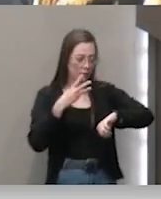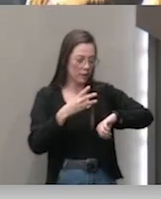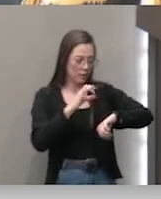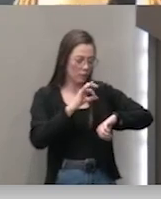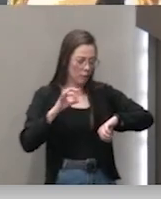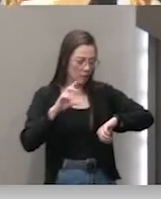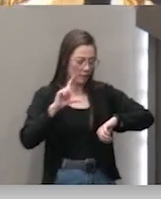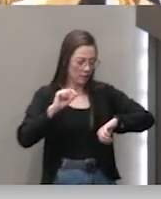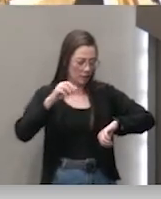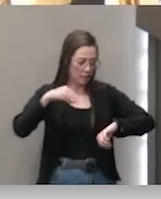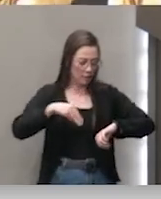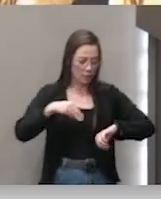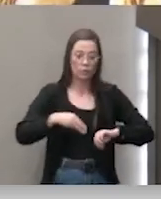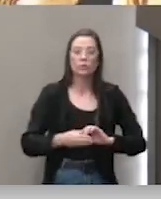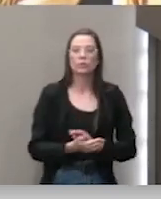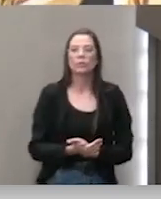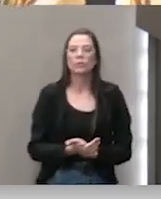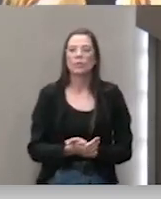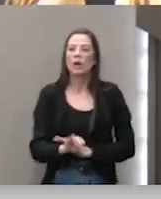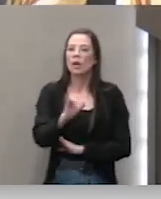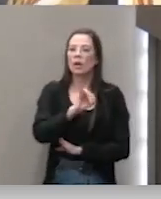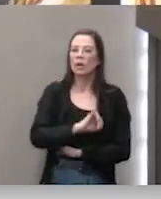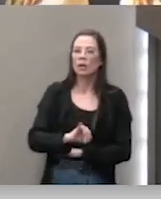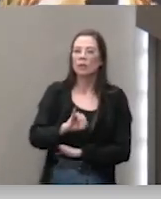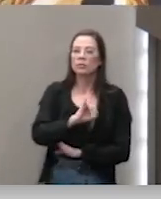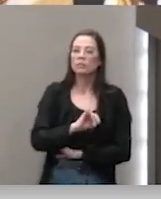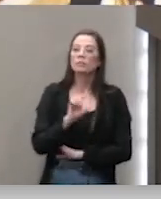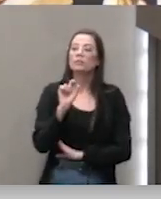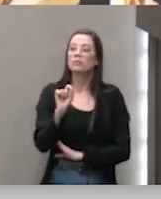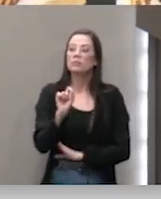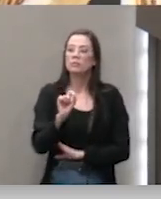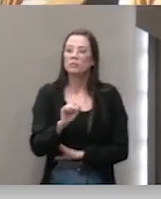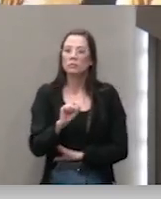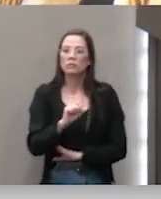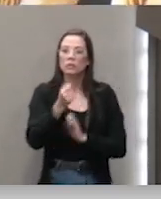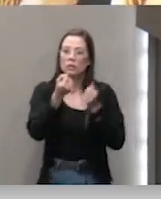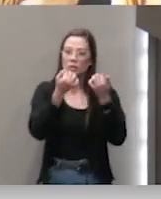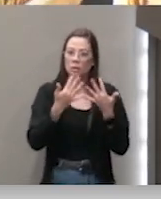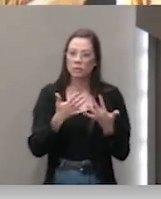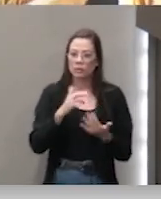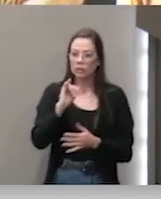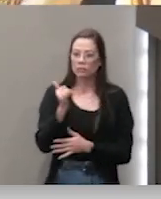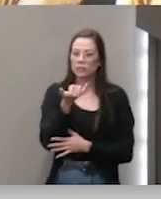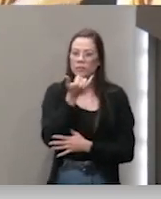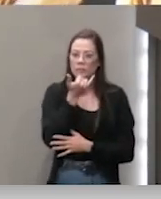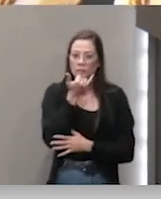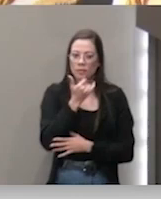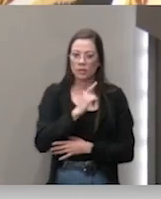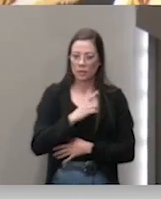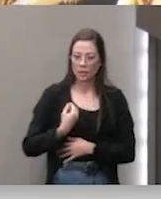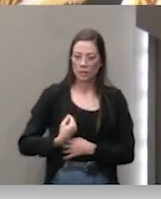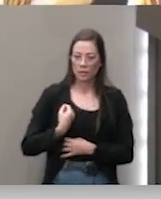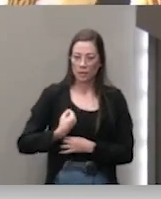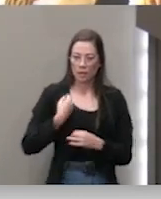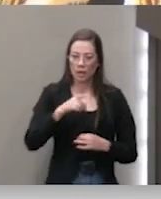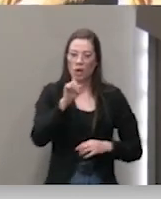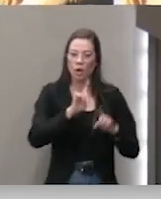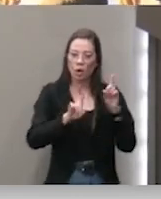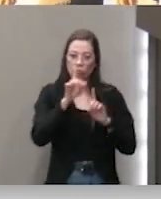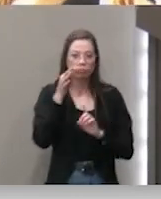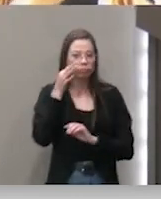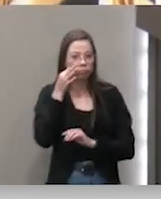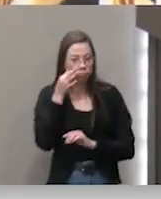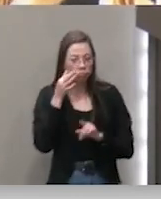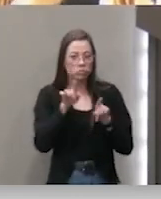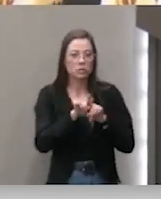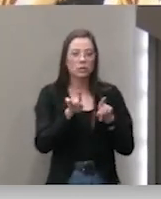15h10. Muito importante justificar o pessoal presente, quem nos acompanha nas redes sociais, que alguns colegas